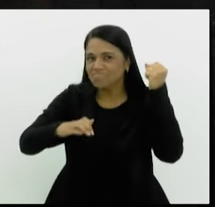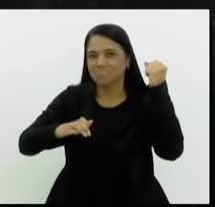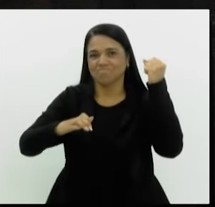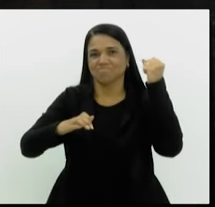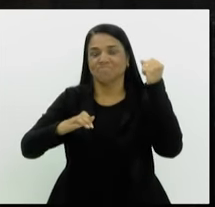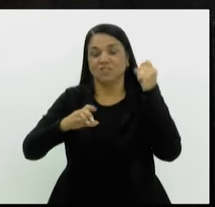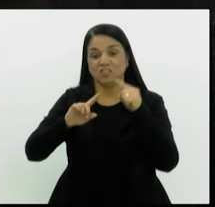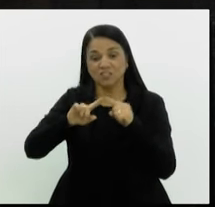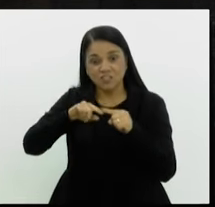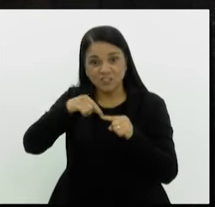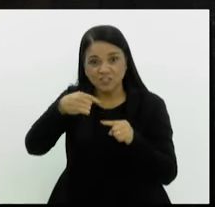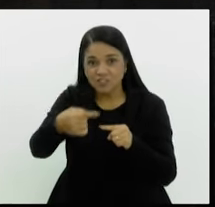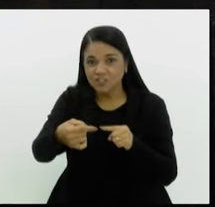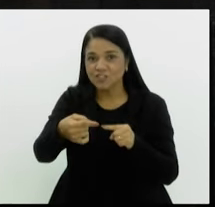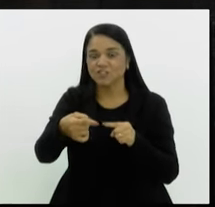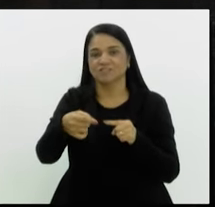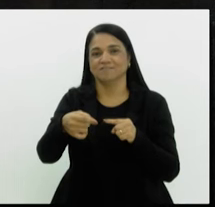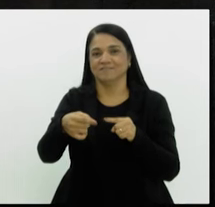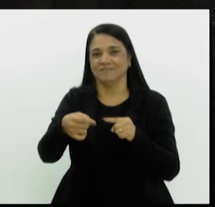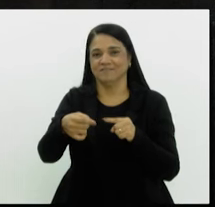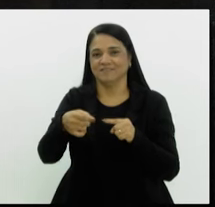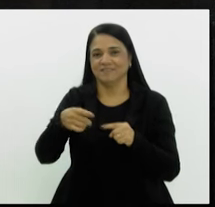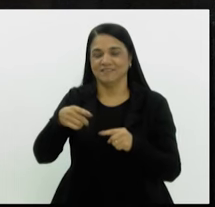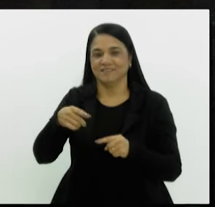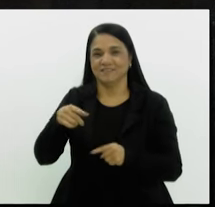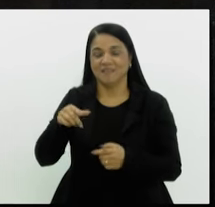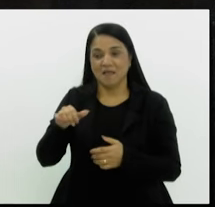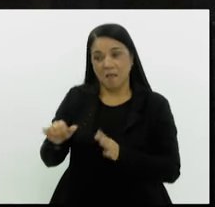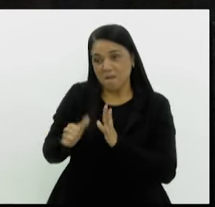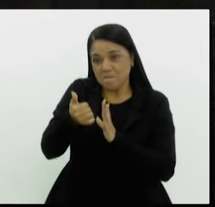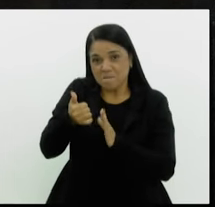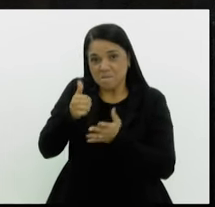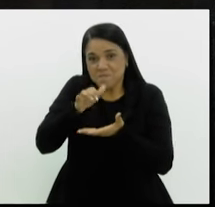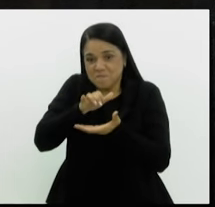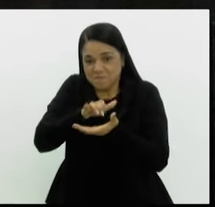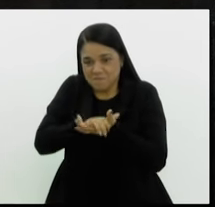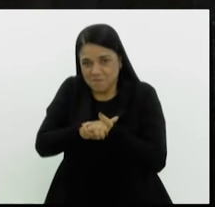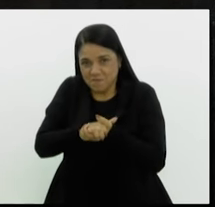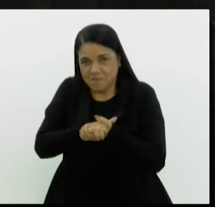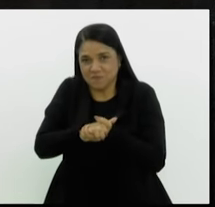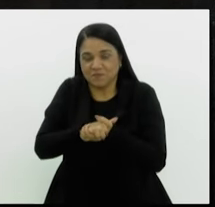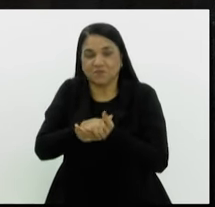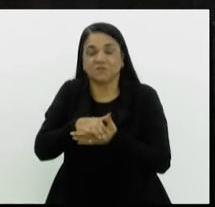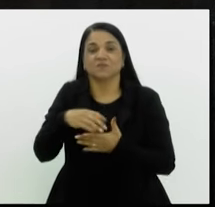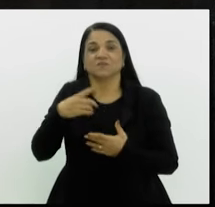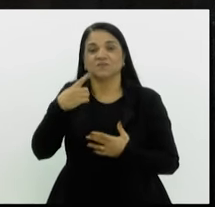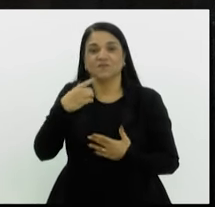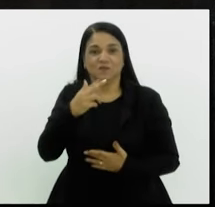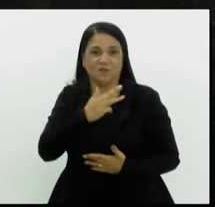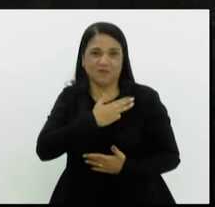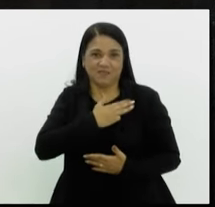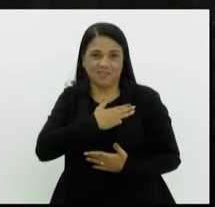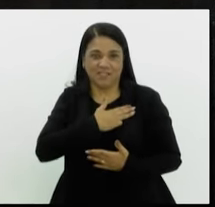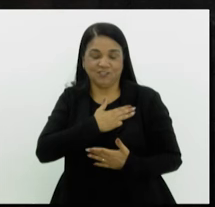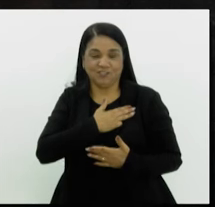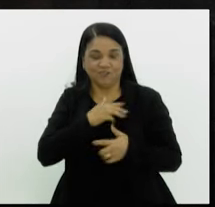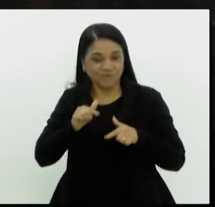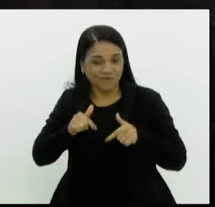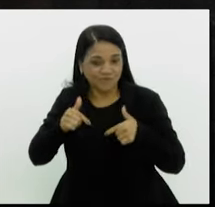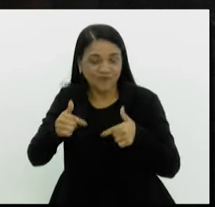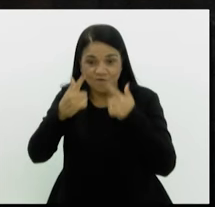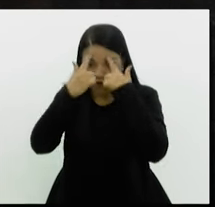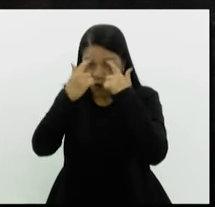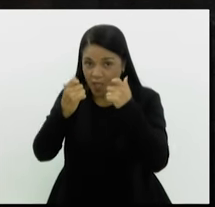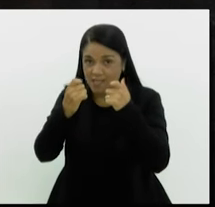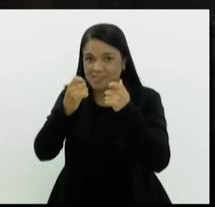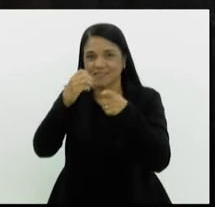dias depois, a primeira-dama manifesta a indignação contra a violência doméstica, mas não contra o enteado.